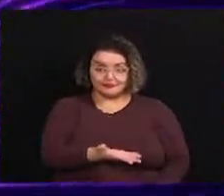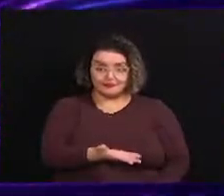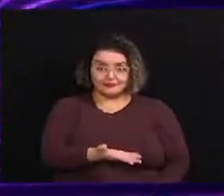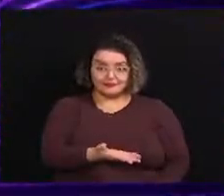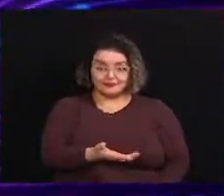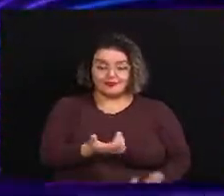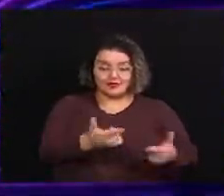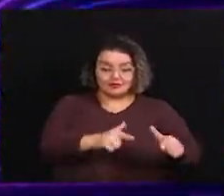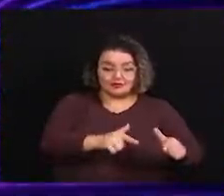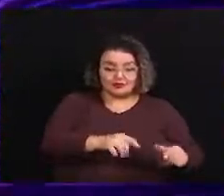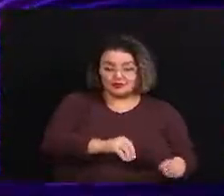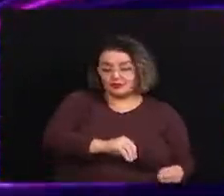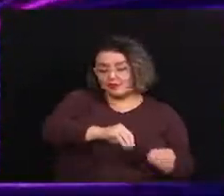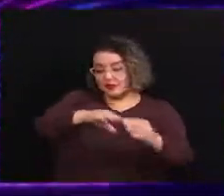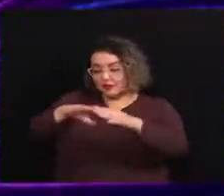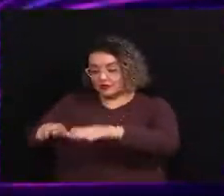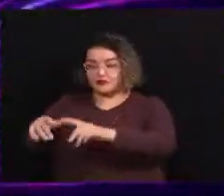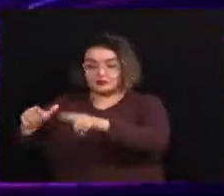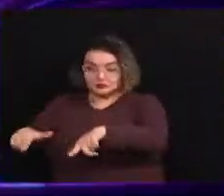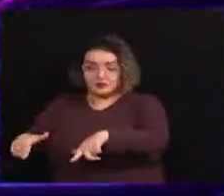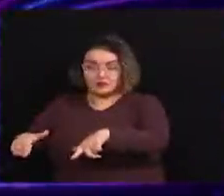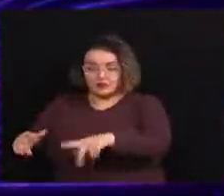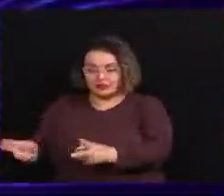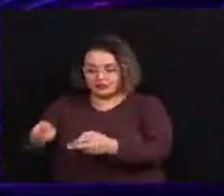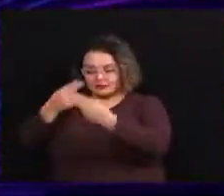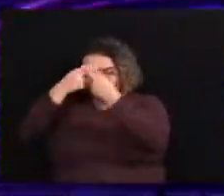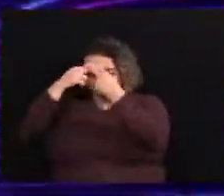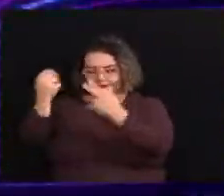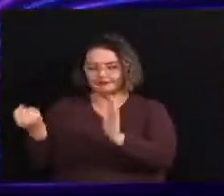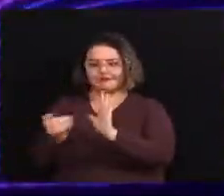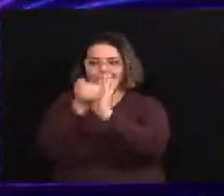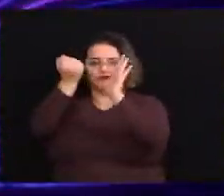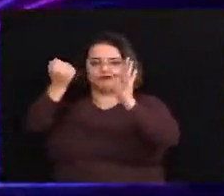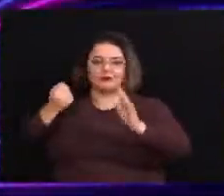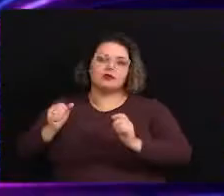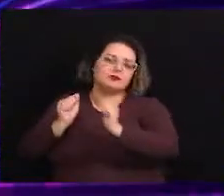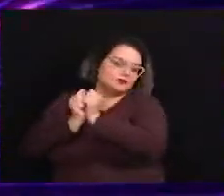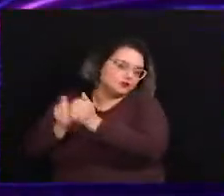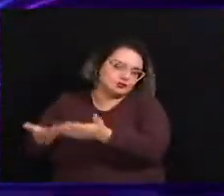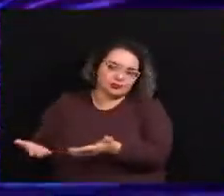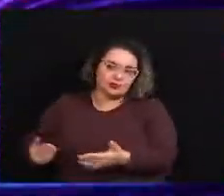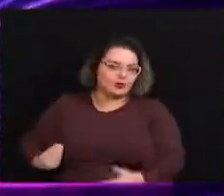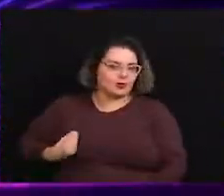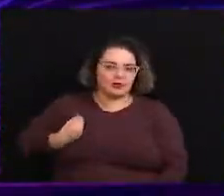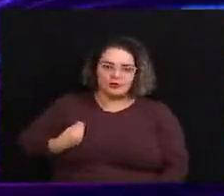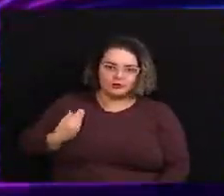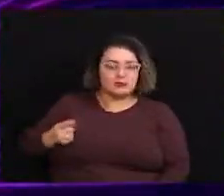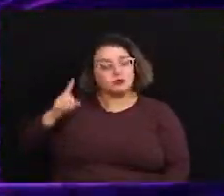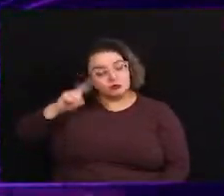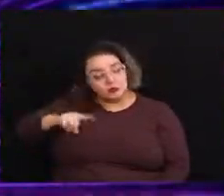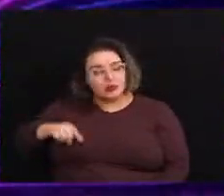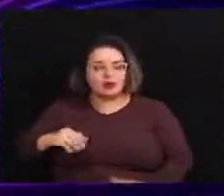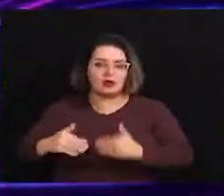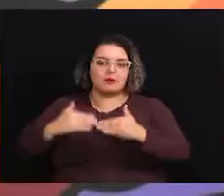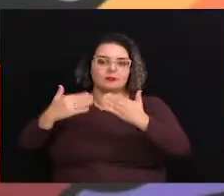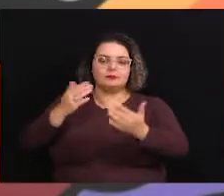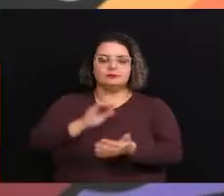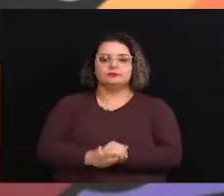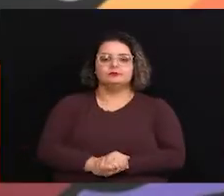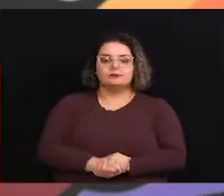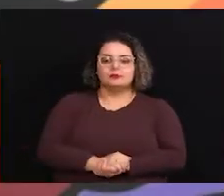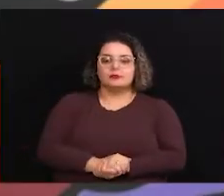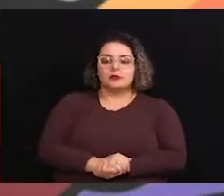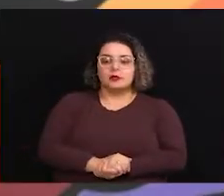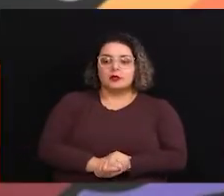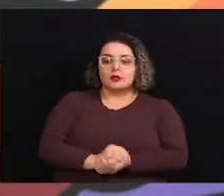de um lugar, mas os traumas, as marcas que deixaram na gente vão com a gente, né? Faz parte de quem a gente é.